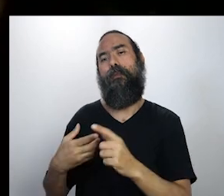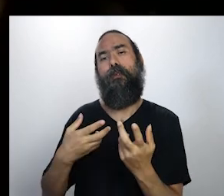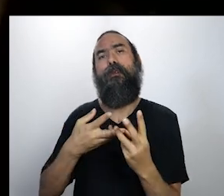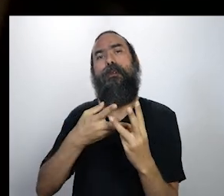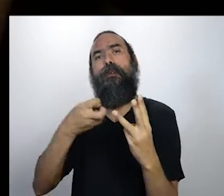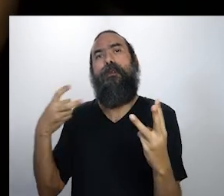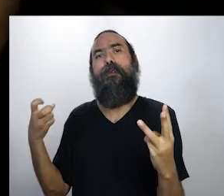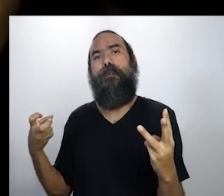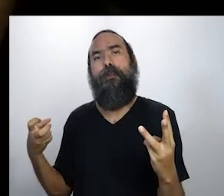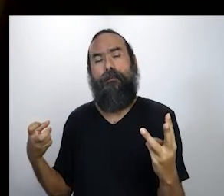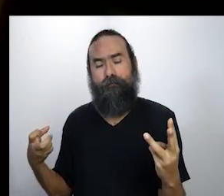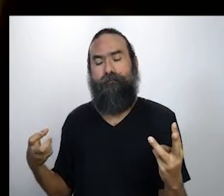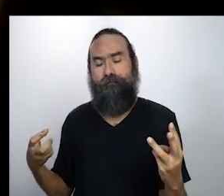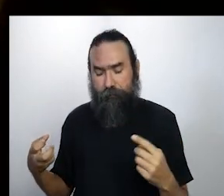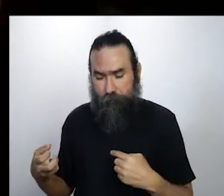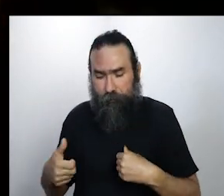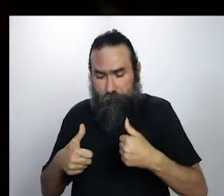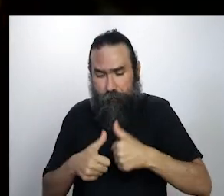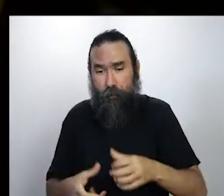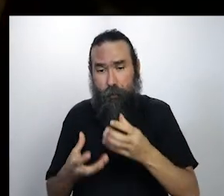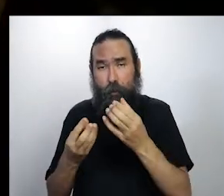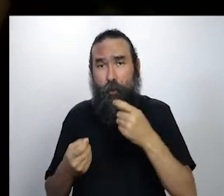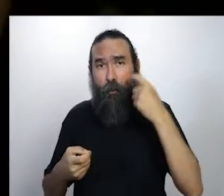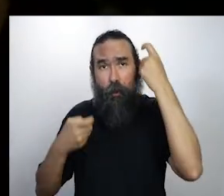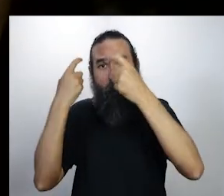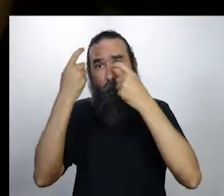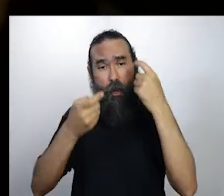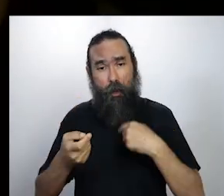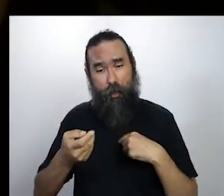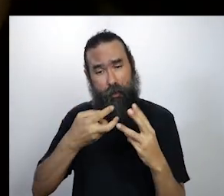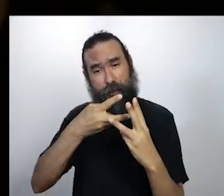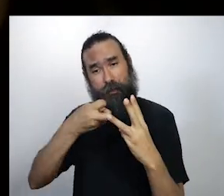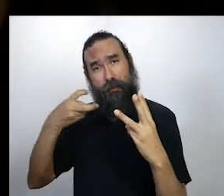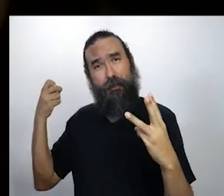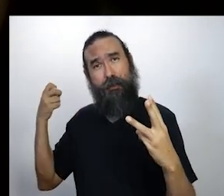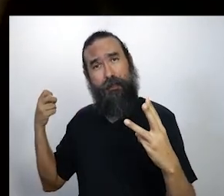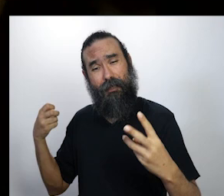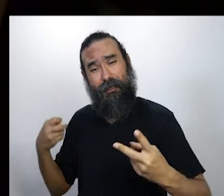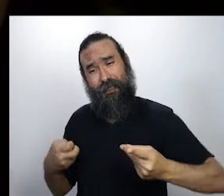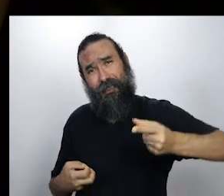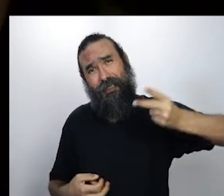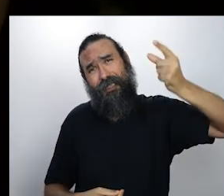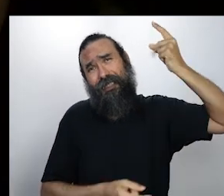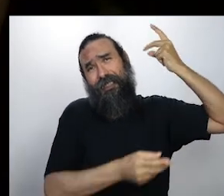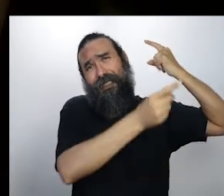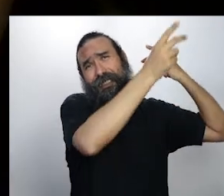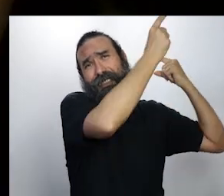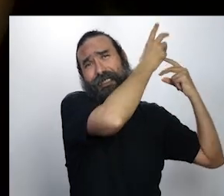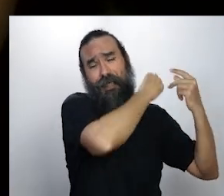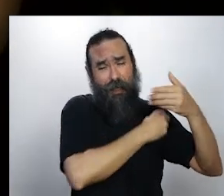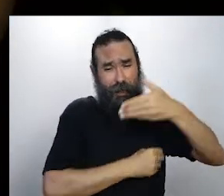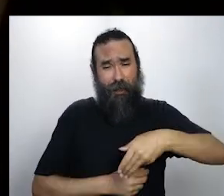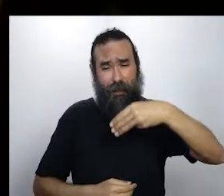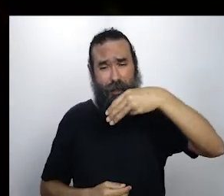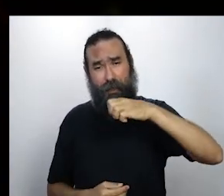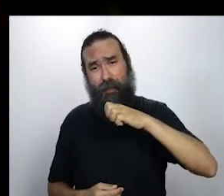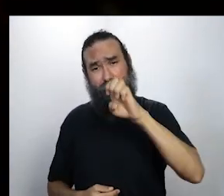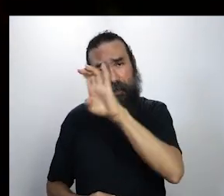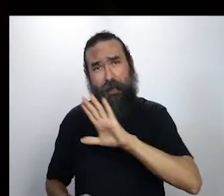E isso me preocupou bastante. Falei, poxa vida, não é possível. Meu povo é um dos povos mais antigos do estado de Minas Gerais.